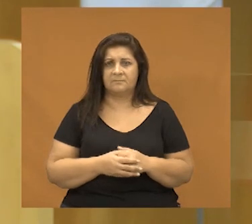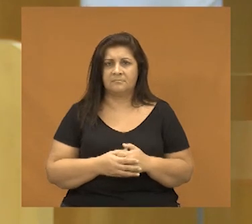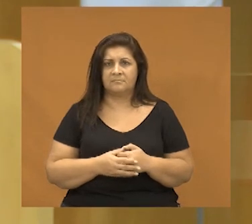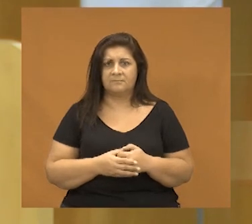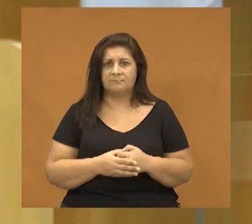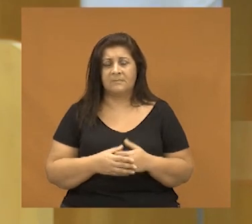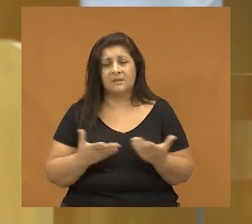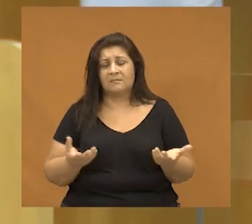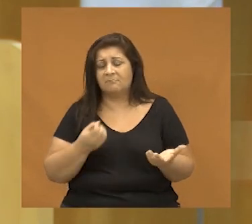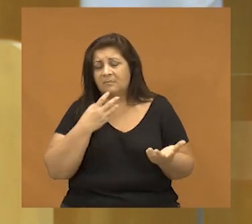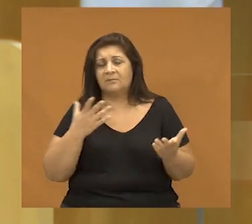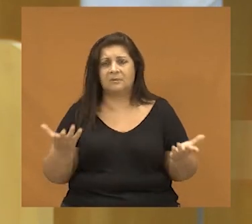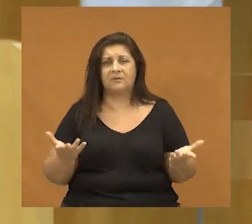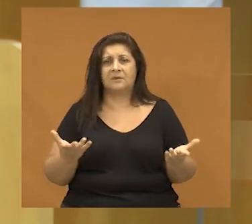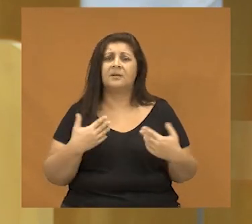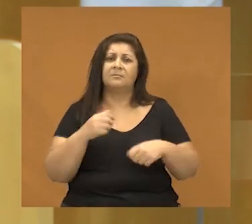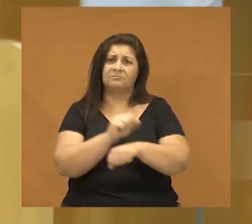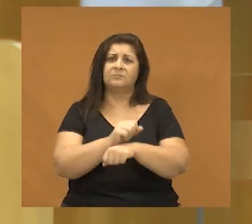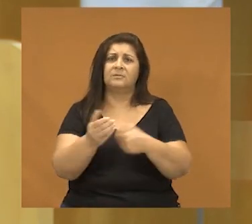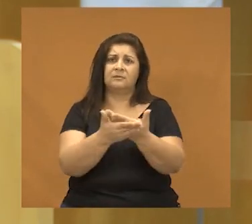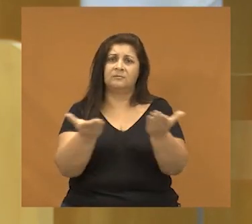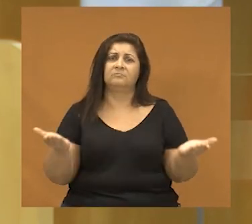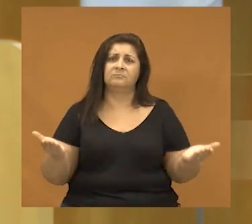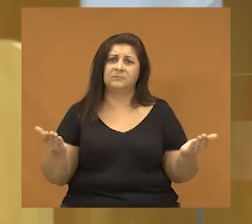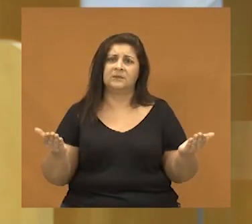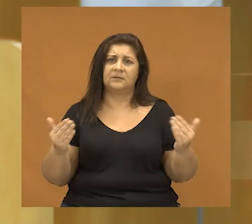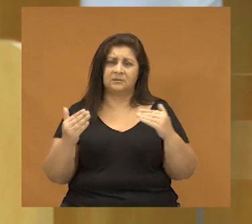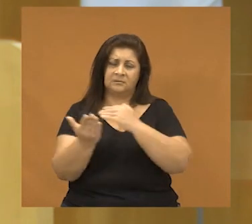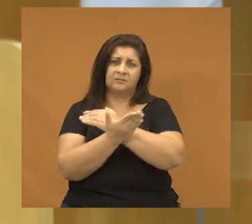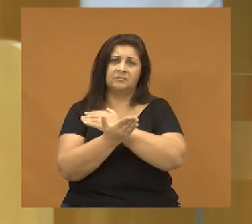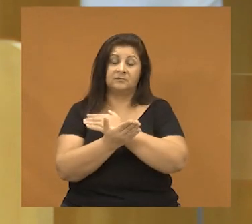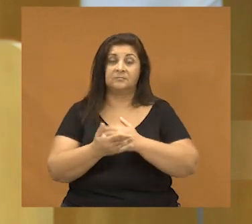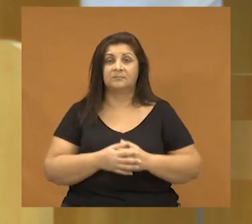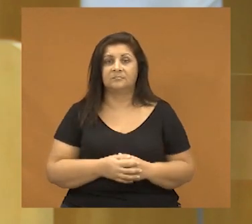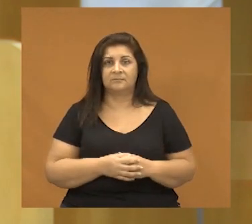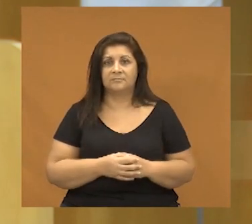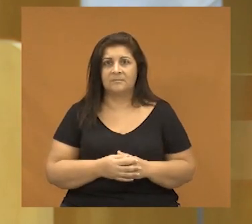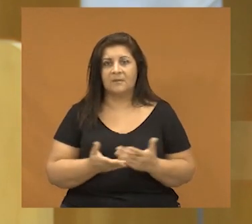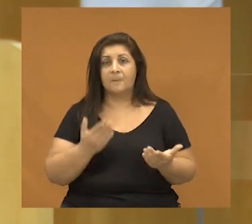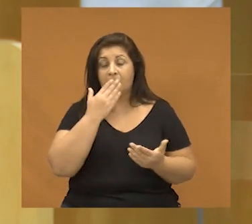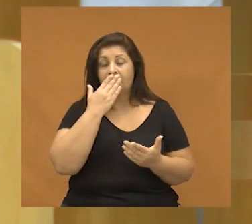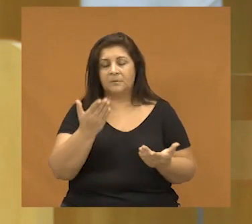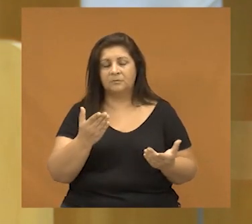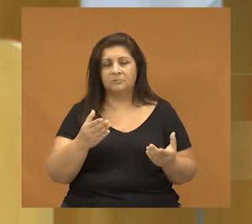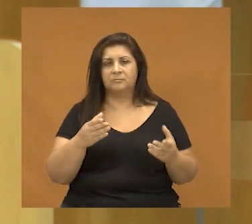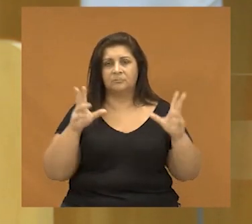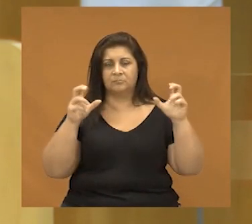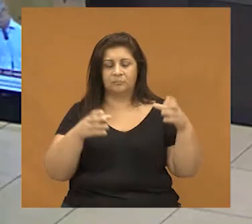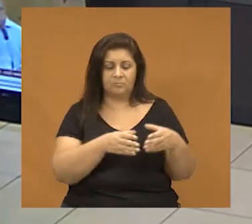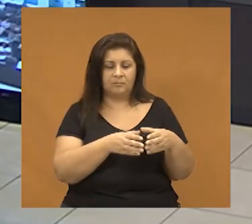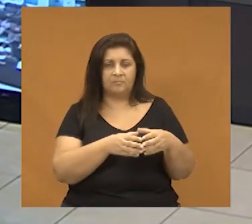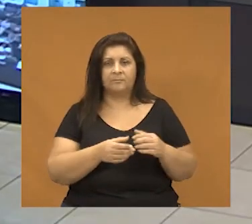Bem, é isso, pessoal. Então, conto com a colaboração de vocês com relação aos pedidos do nosso bairro. Obrigado.